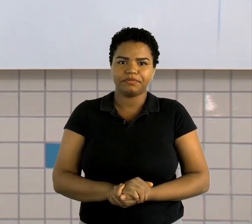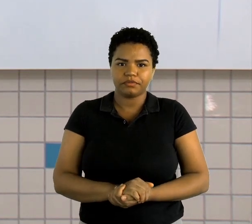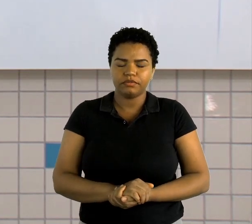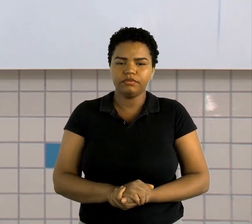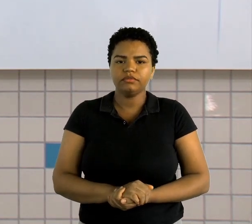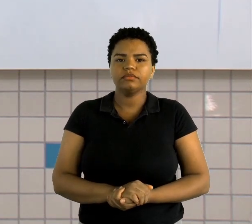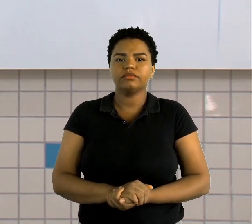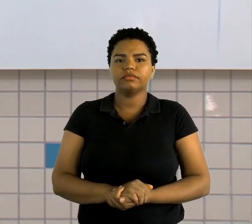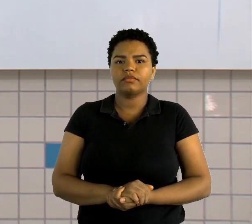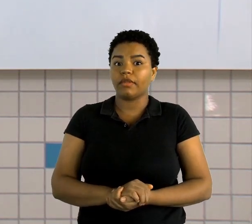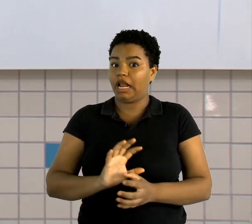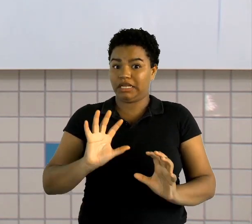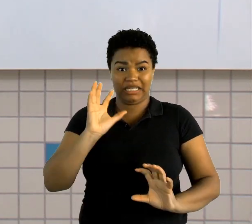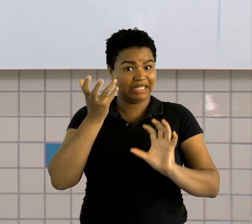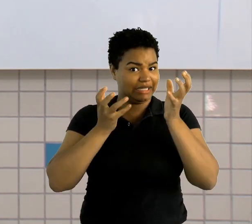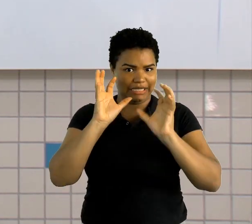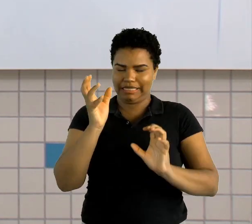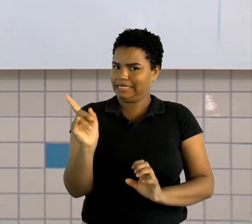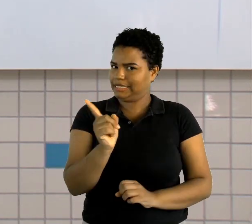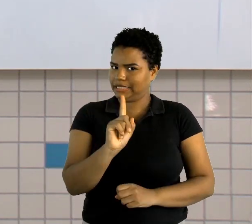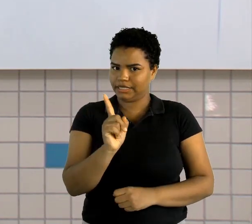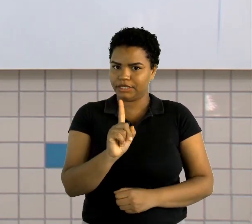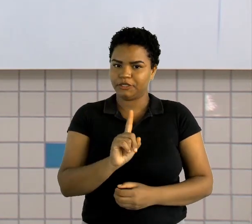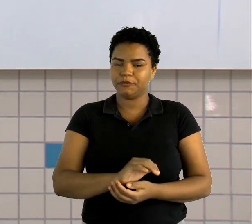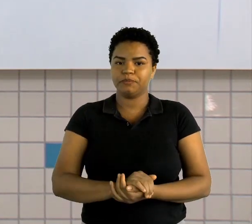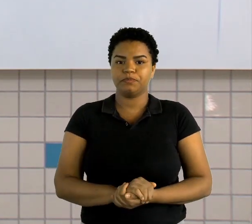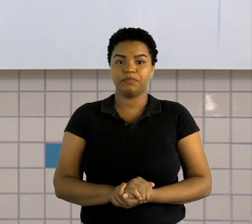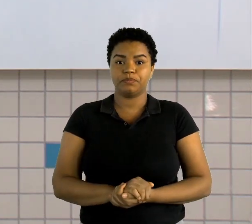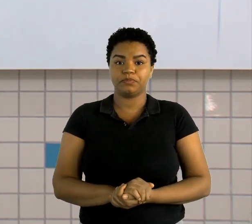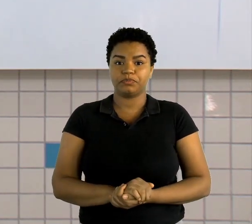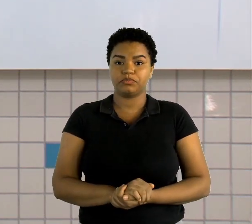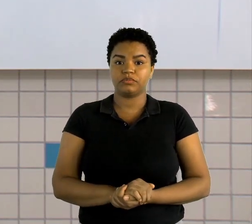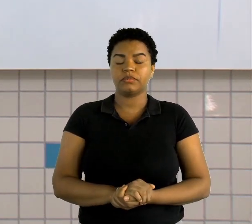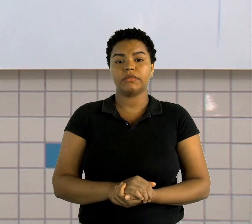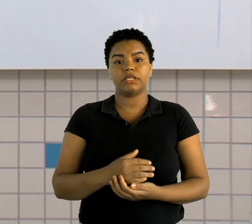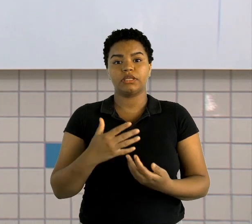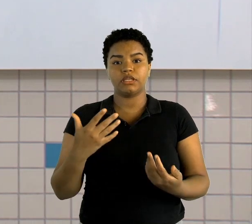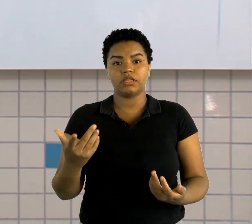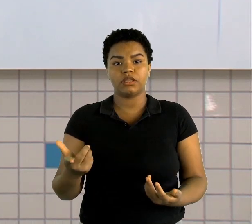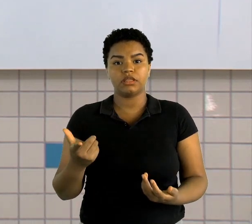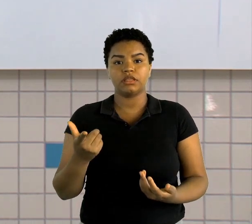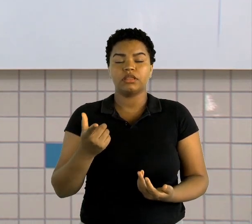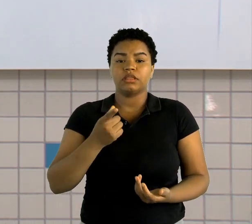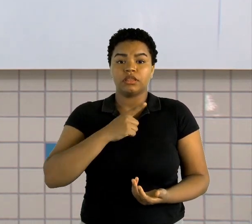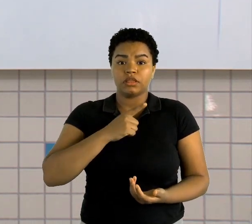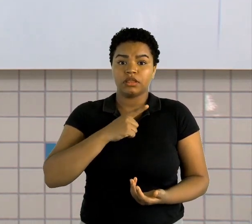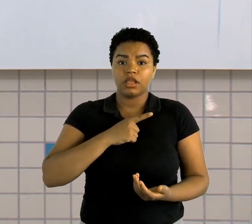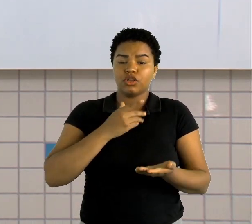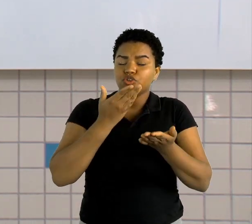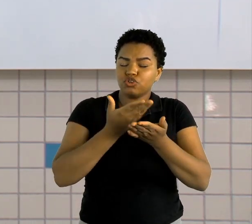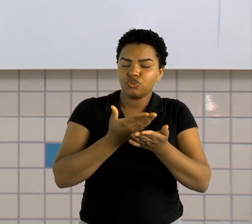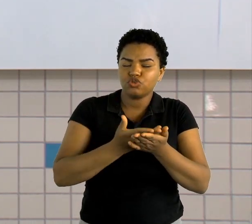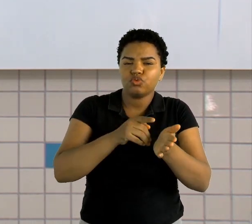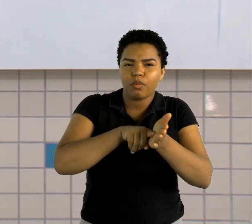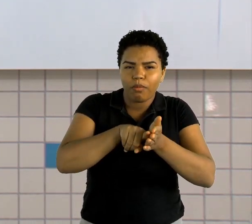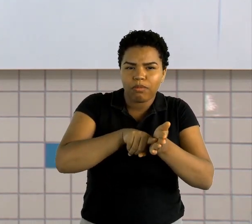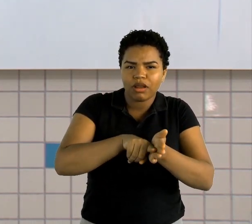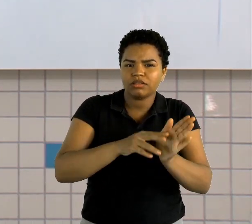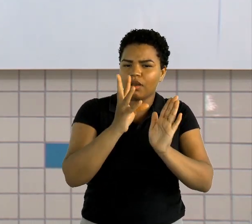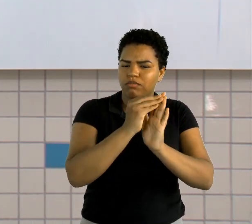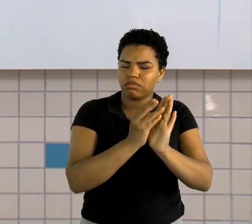não. O clima, ele são dados de estudos de um